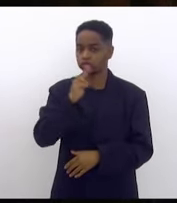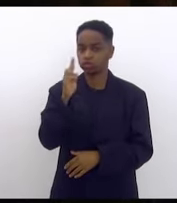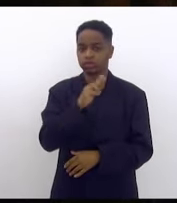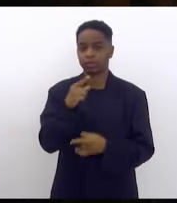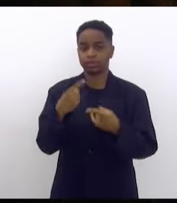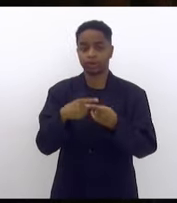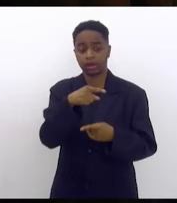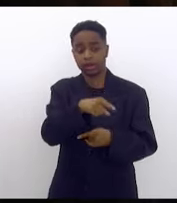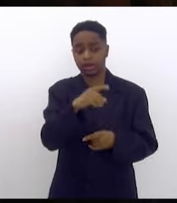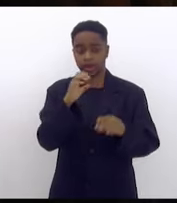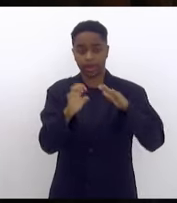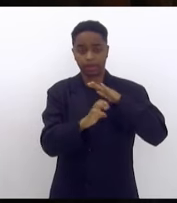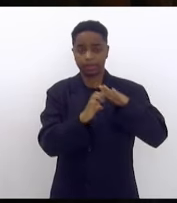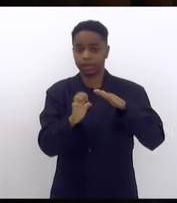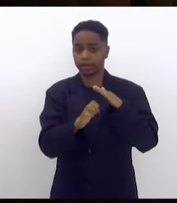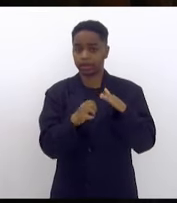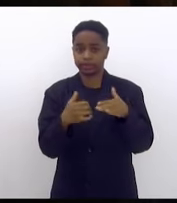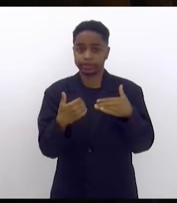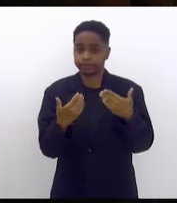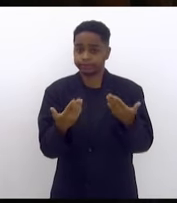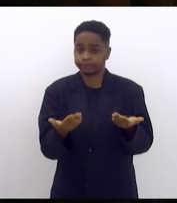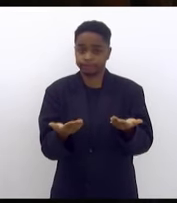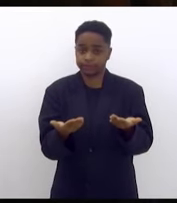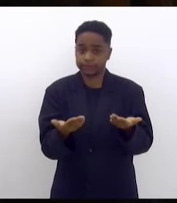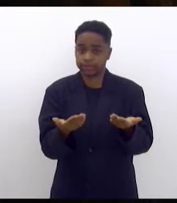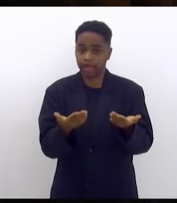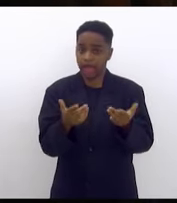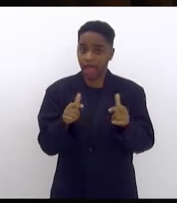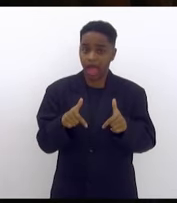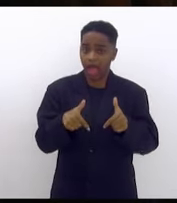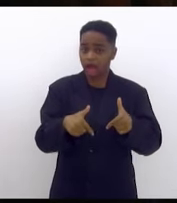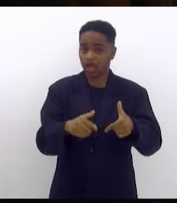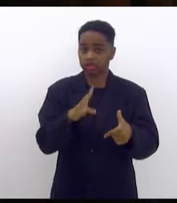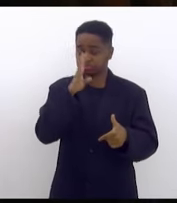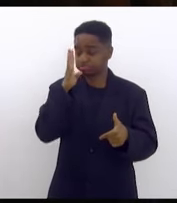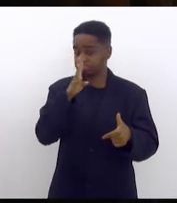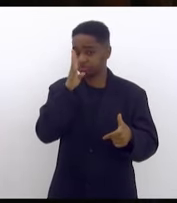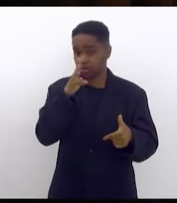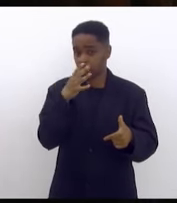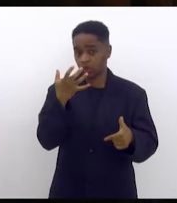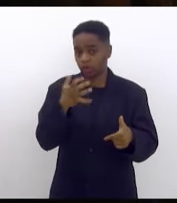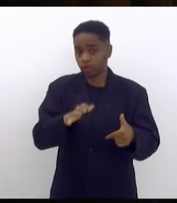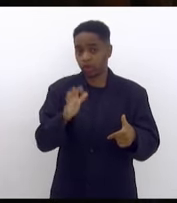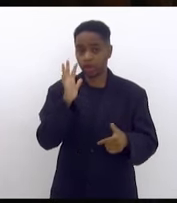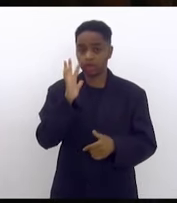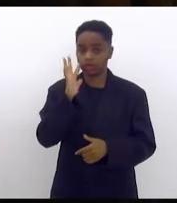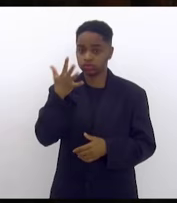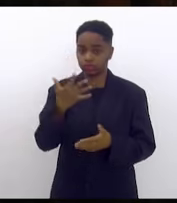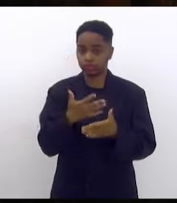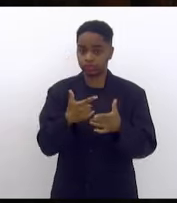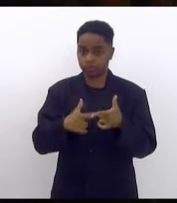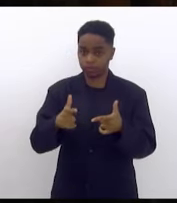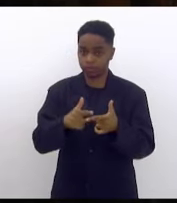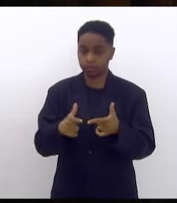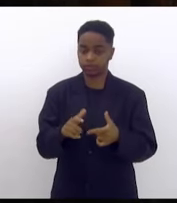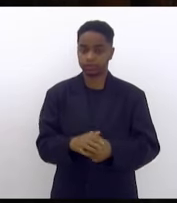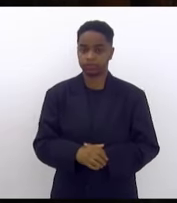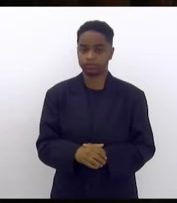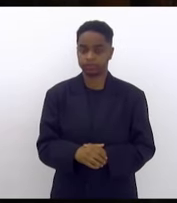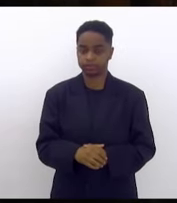a empresa ainda não teve a boa vontade de cuidar disso com o melhor